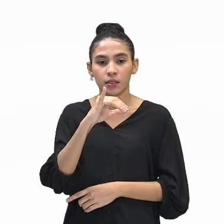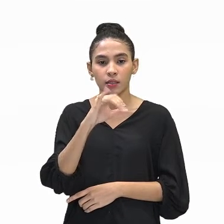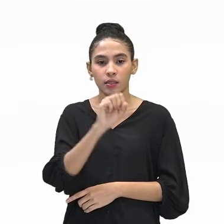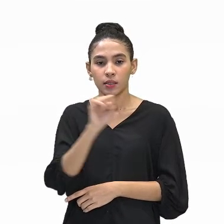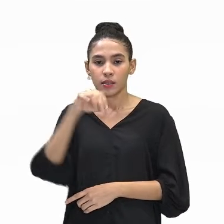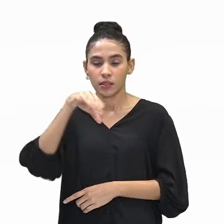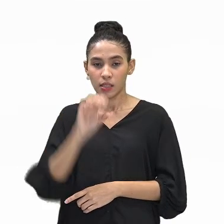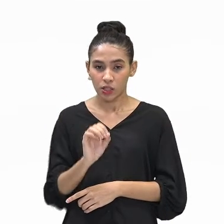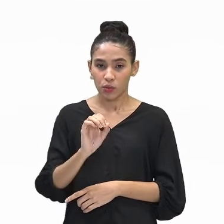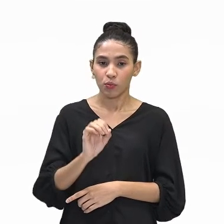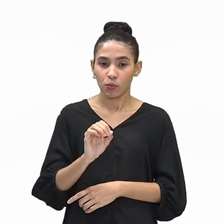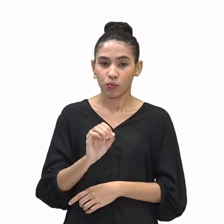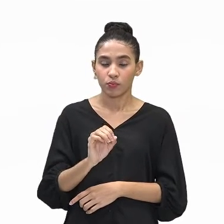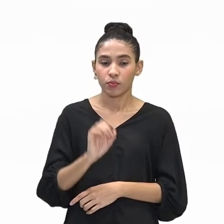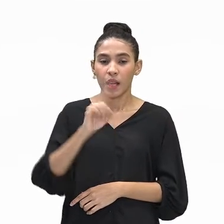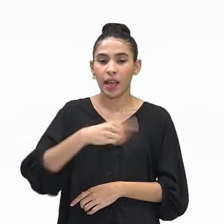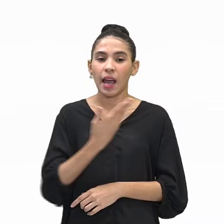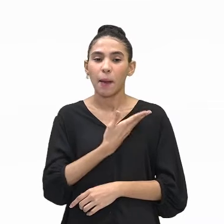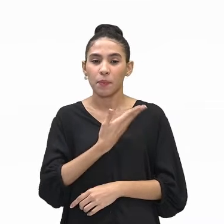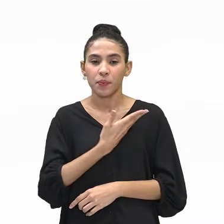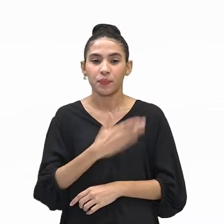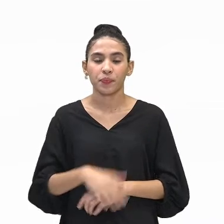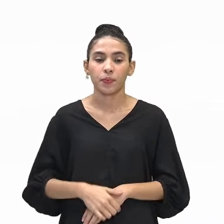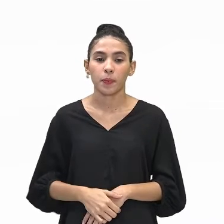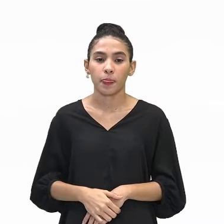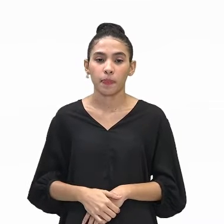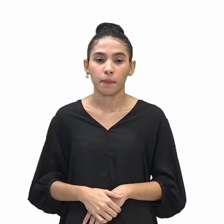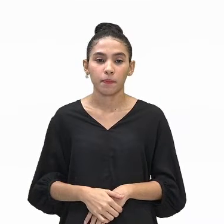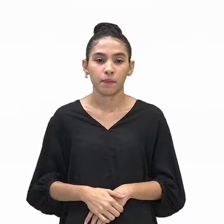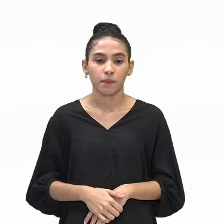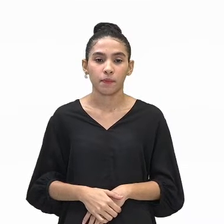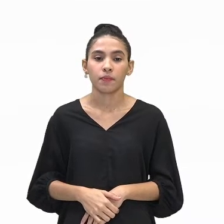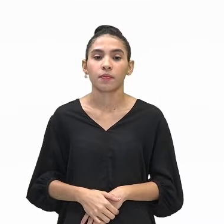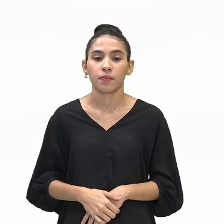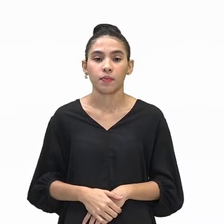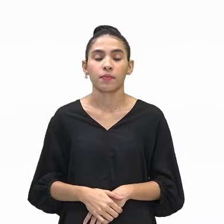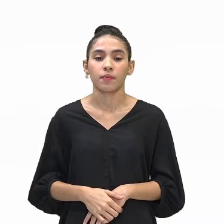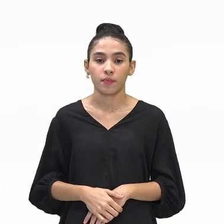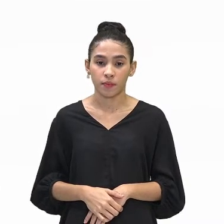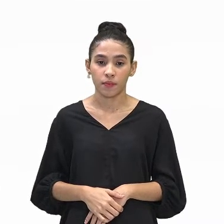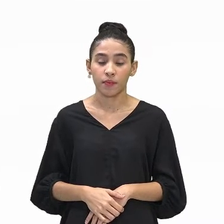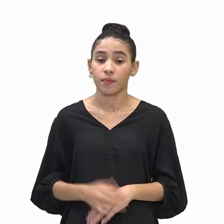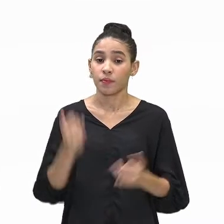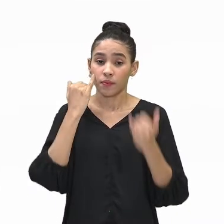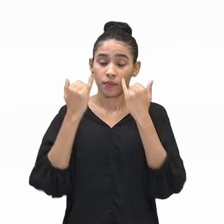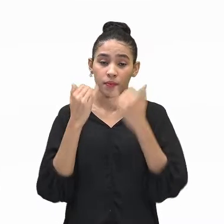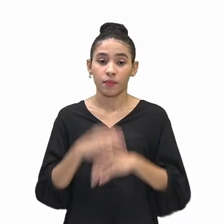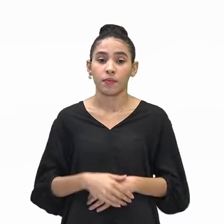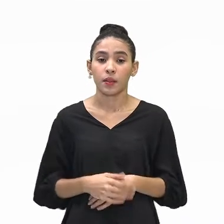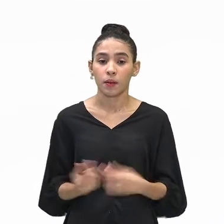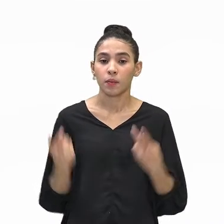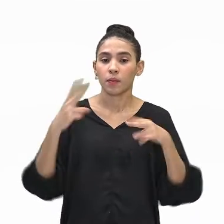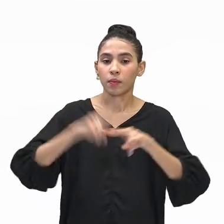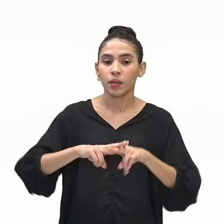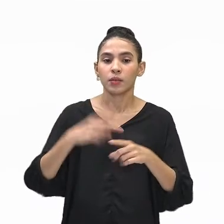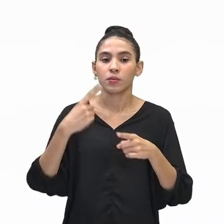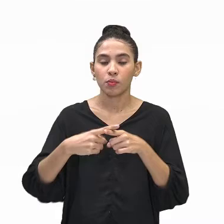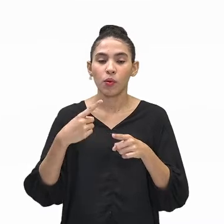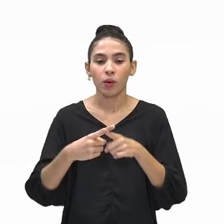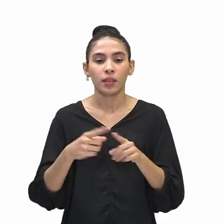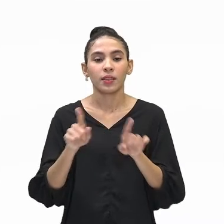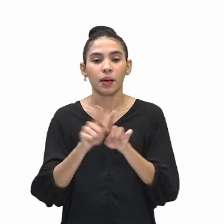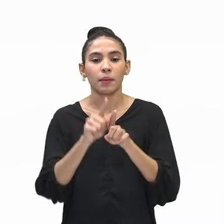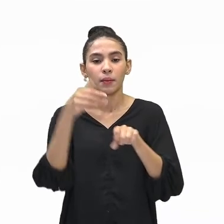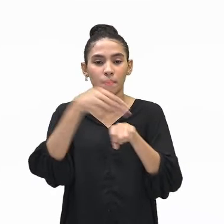ser até estranho para você aí do outro lado, tá bom? Foi preso, olha a informação, foi preso devido ao fato de estar envolvido